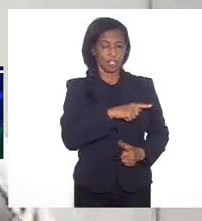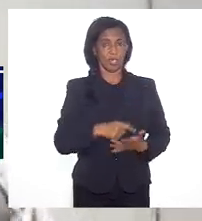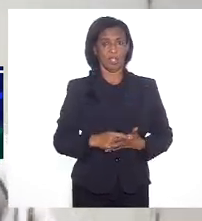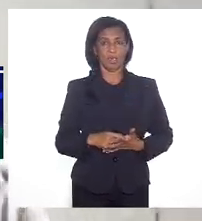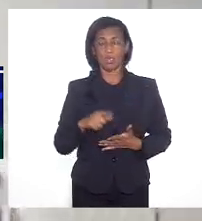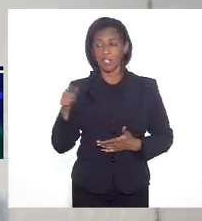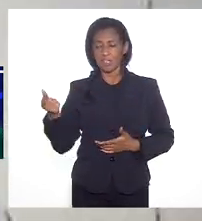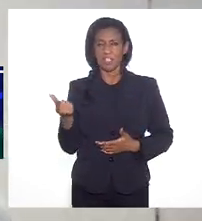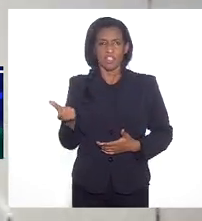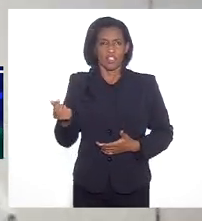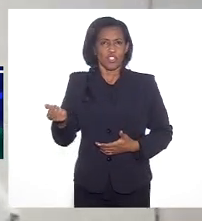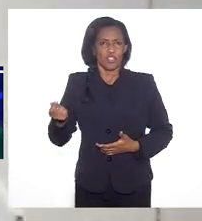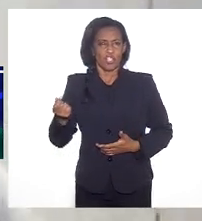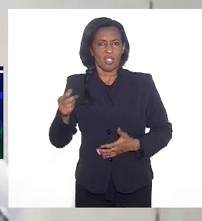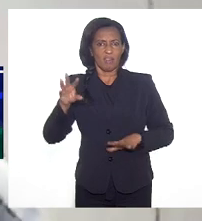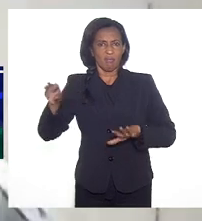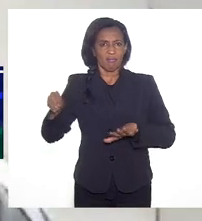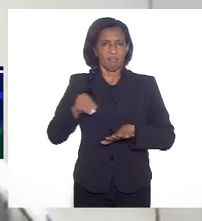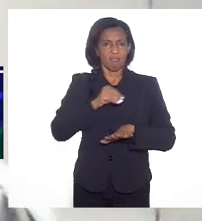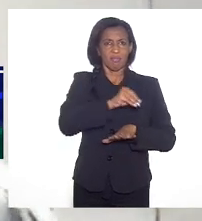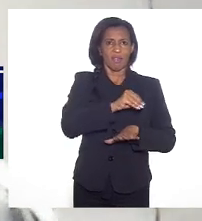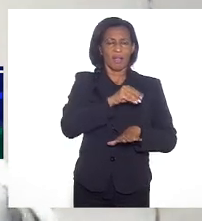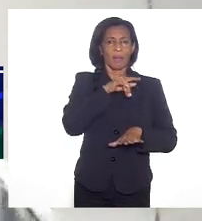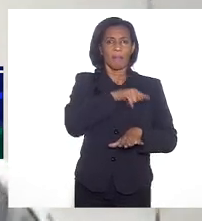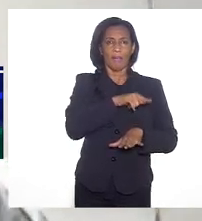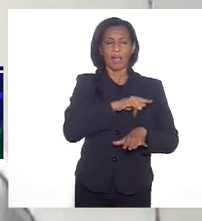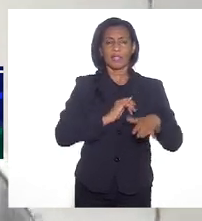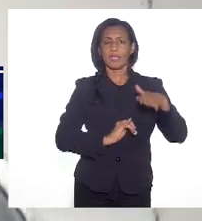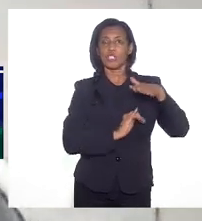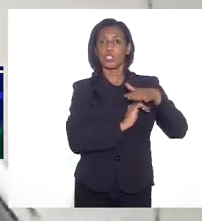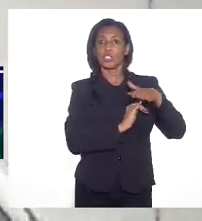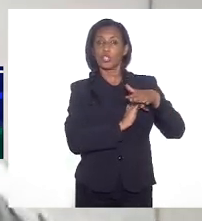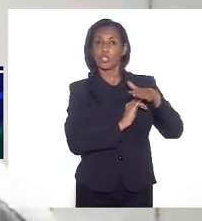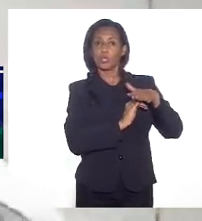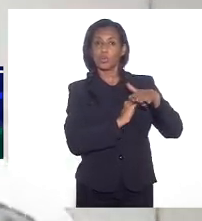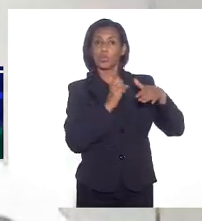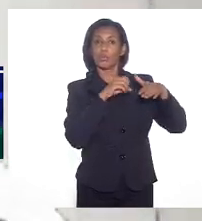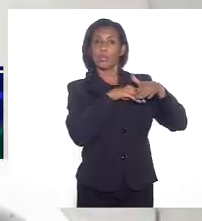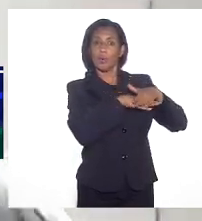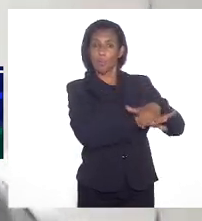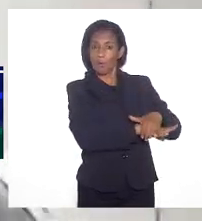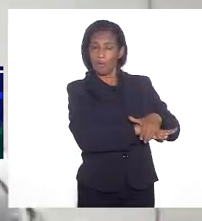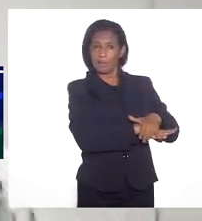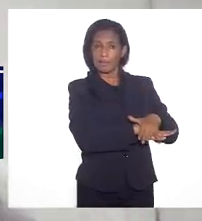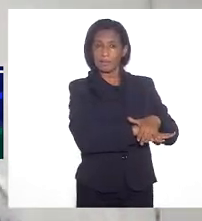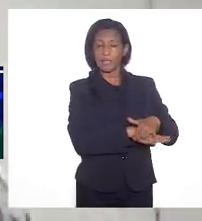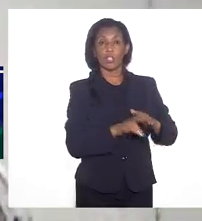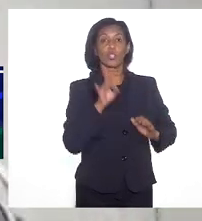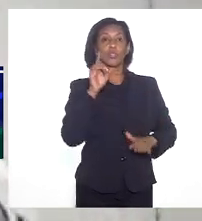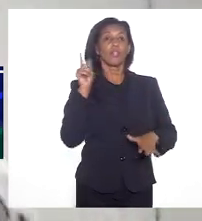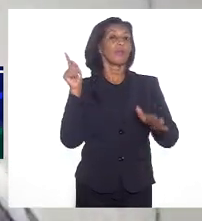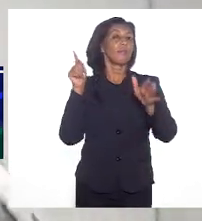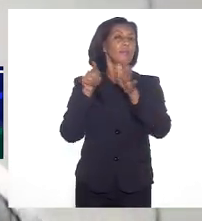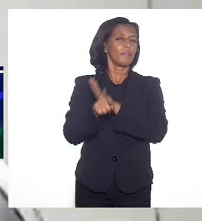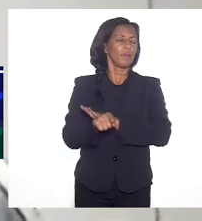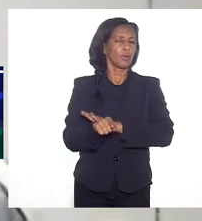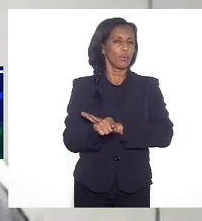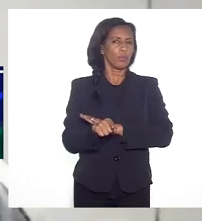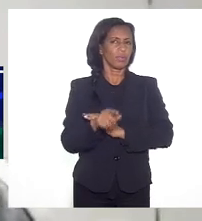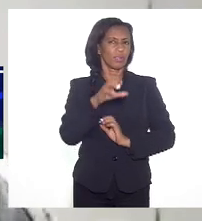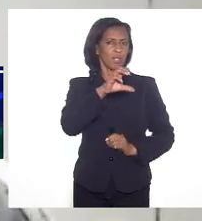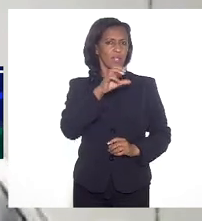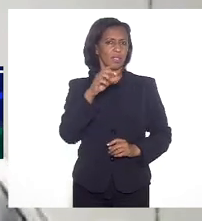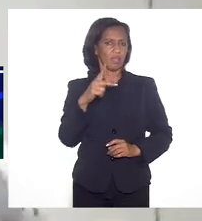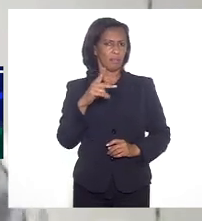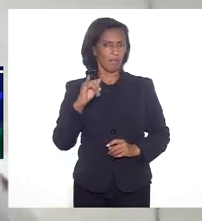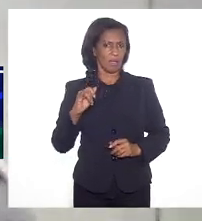contribuem passam a ter que ser destinados a esse instituto previdenciário para compor uma reserva só que a pergunta a primeira pergunta que a CPI